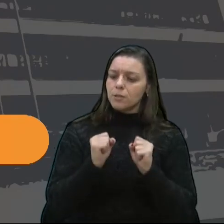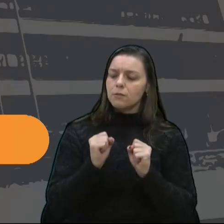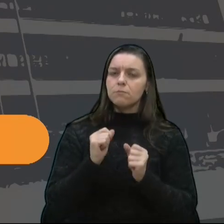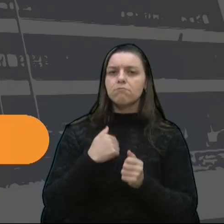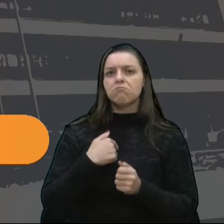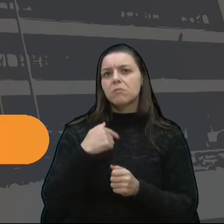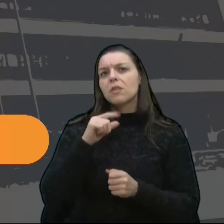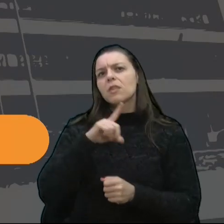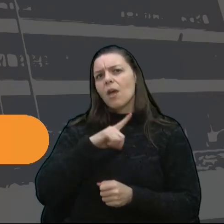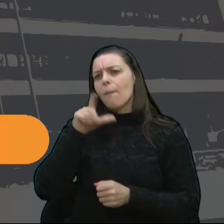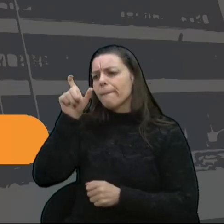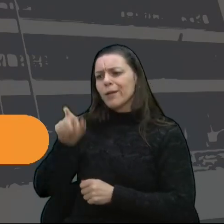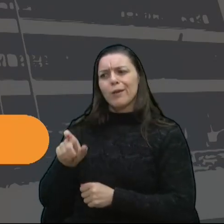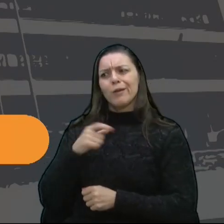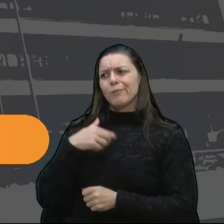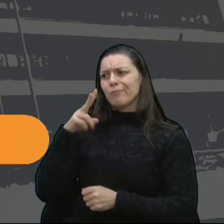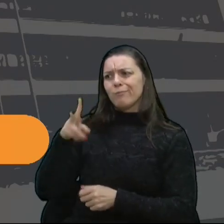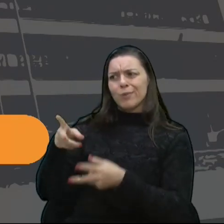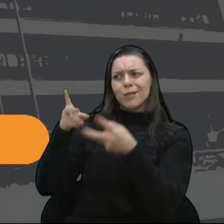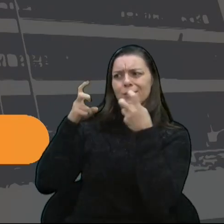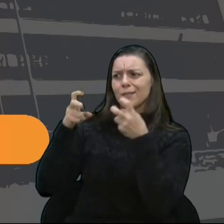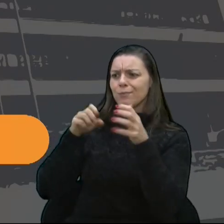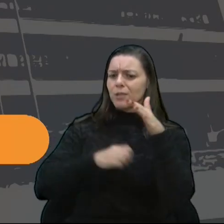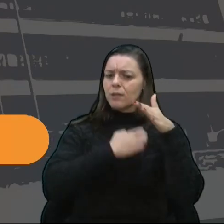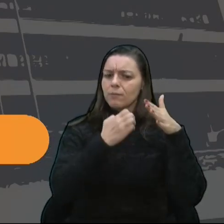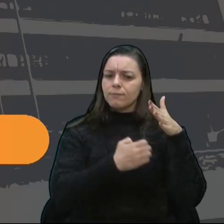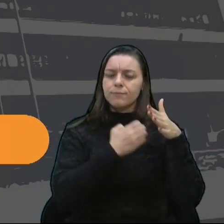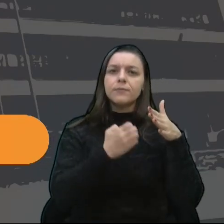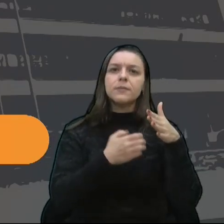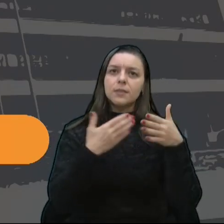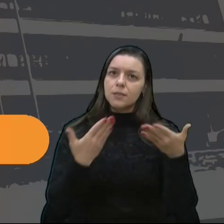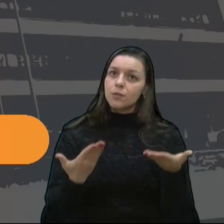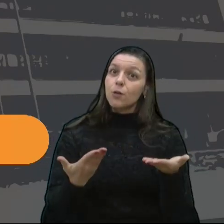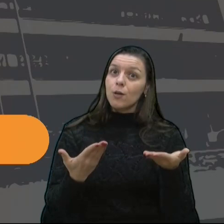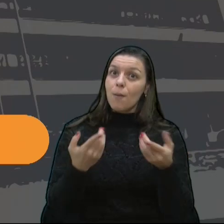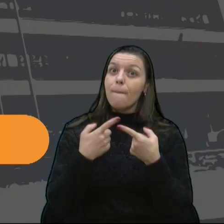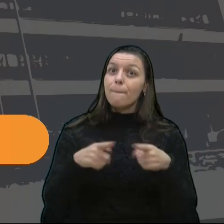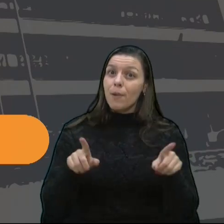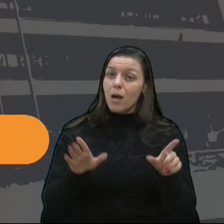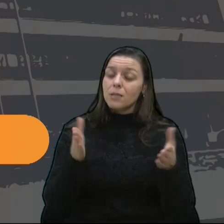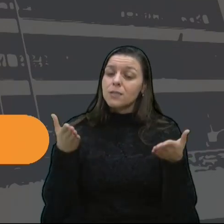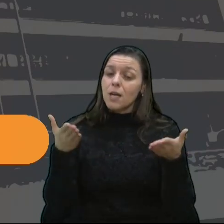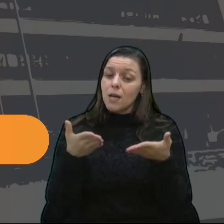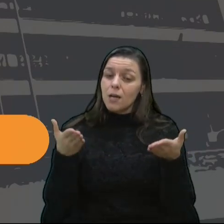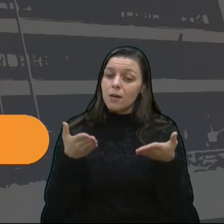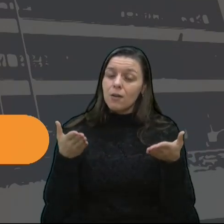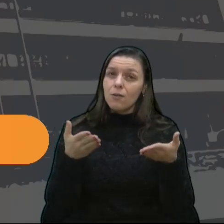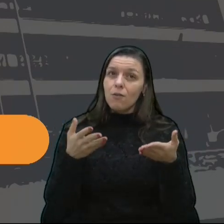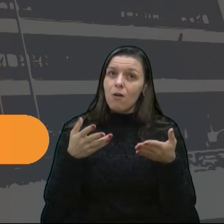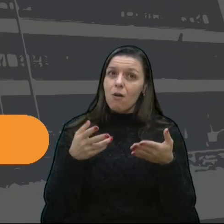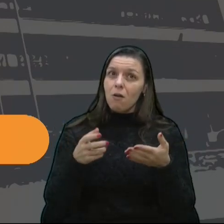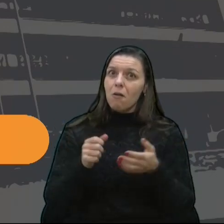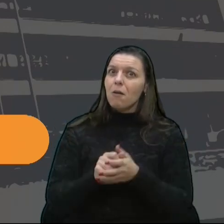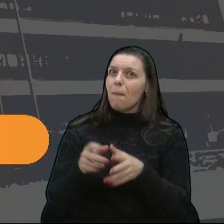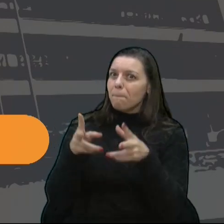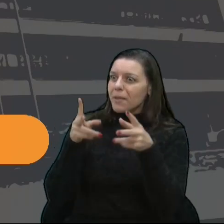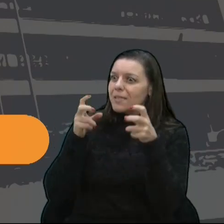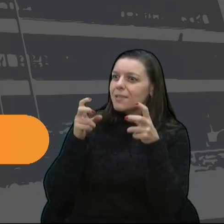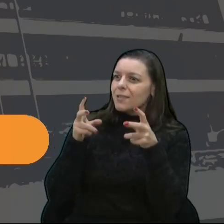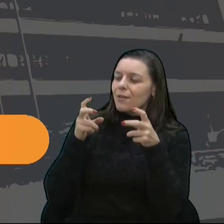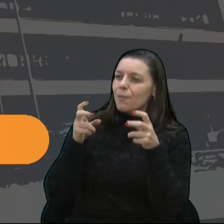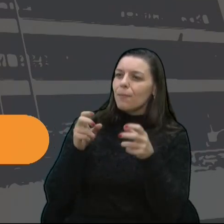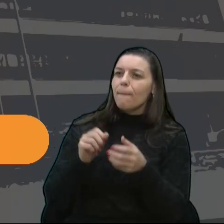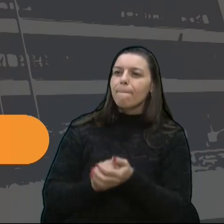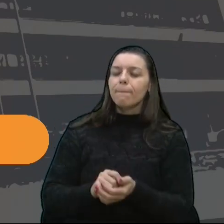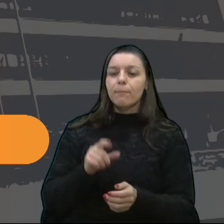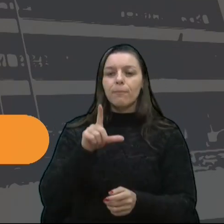como empreendedores, apesar de terem um negócio ali. E isso até... para a gente foi bem chocante, porque